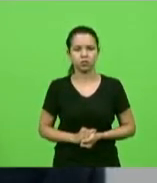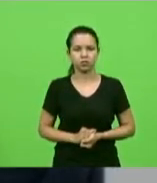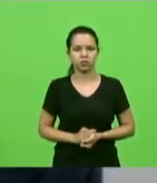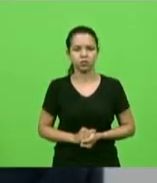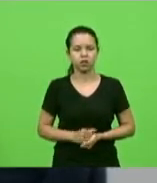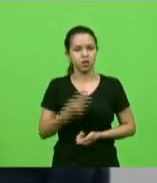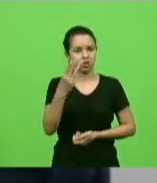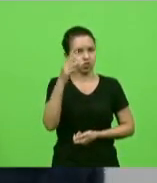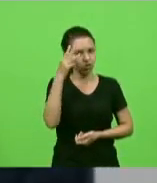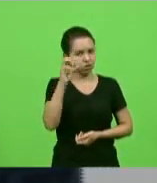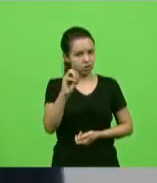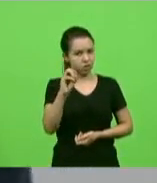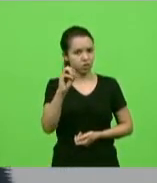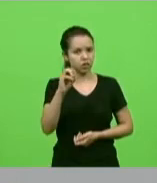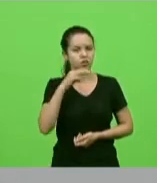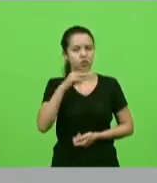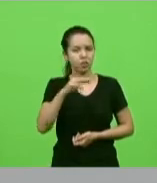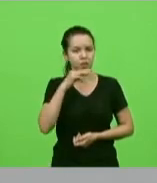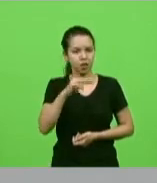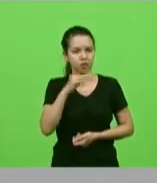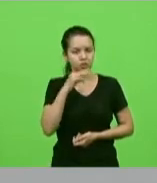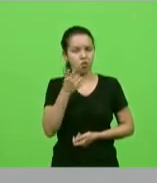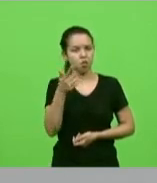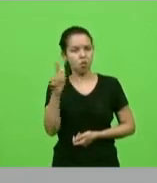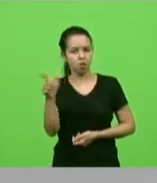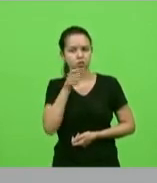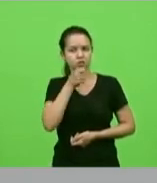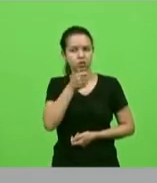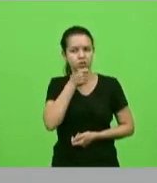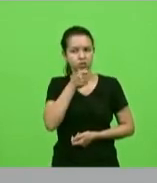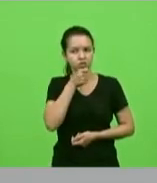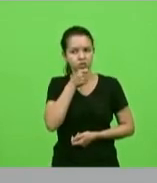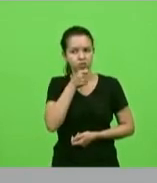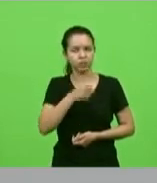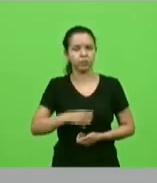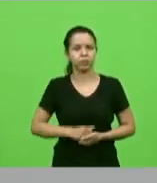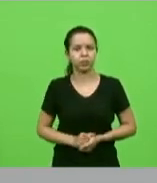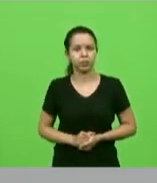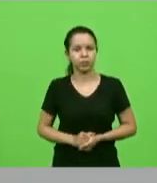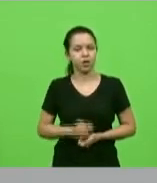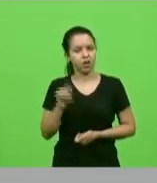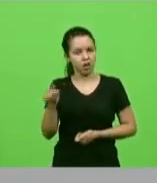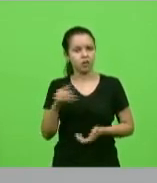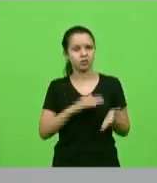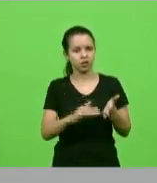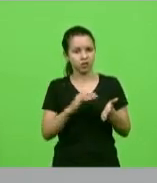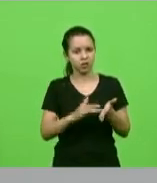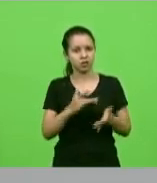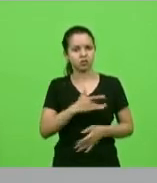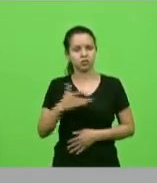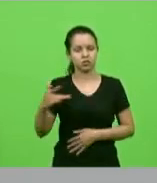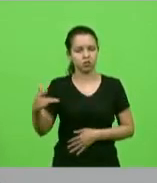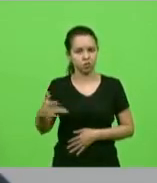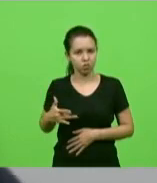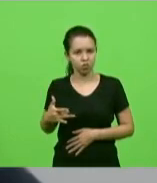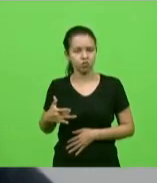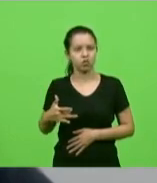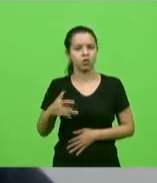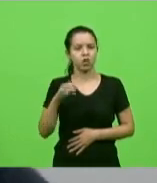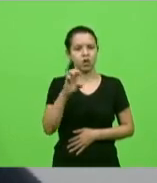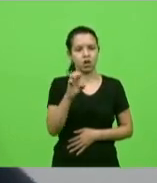Em 30 de março, em outra entrevista coletiva, o senhor secretário de Saúde, Dr. Elton